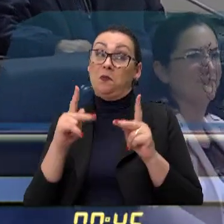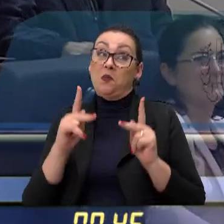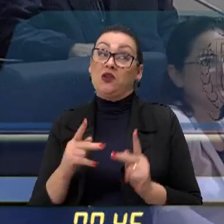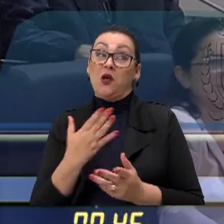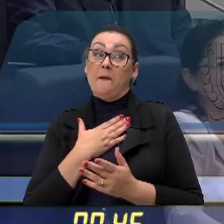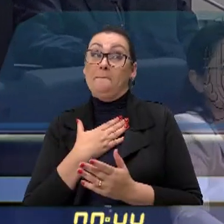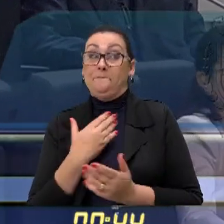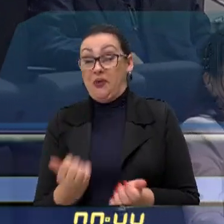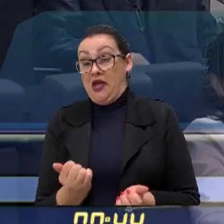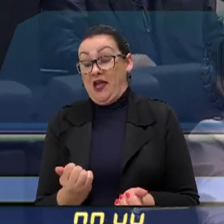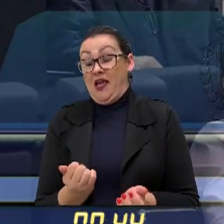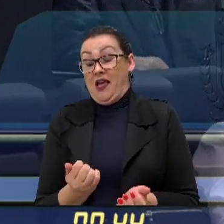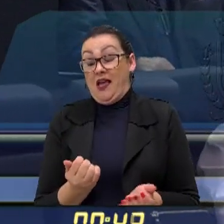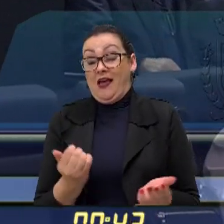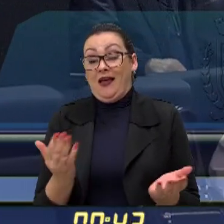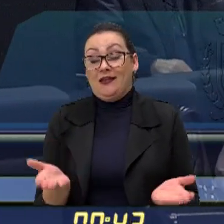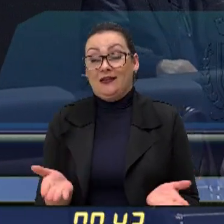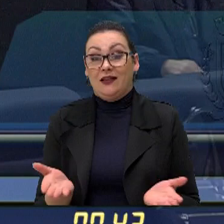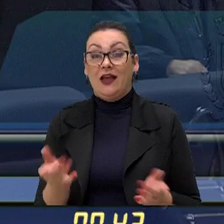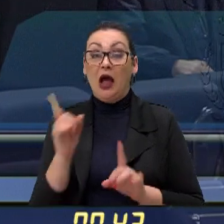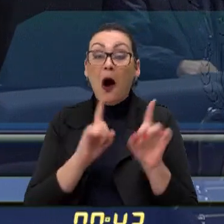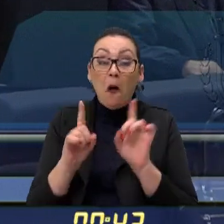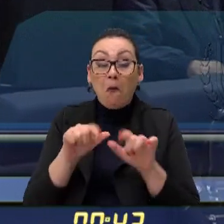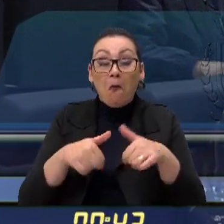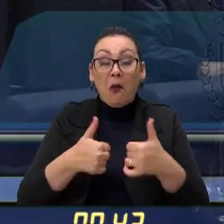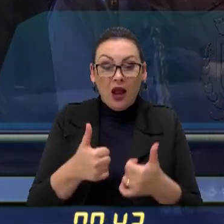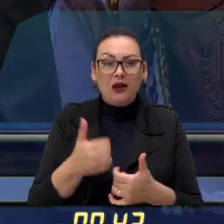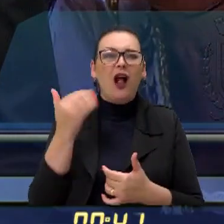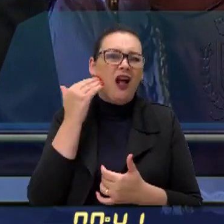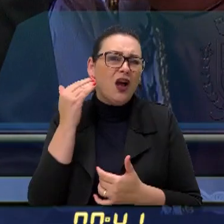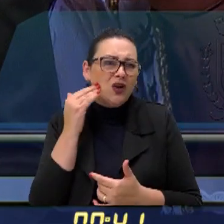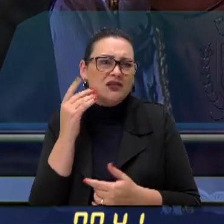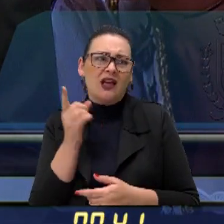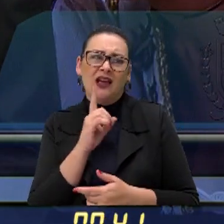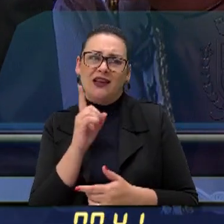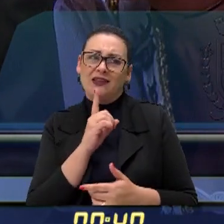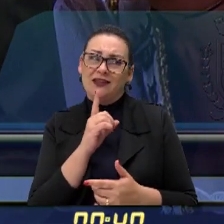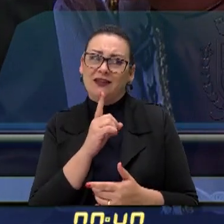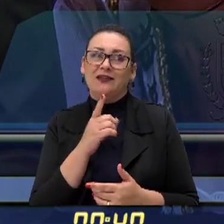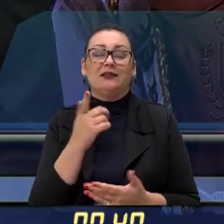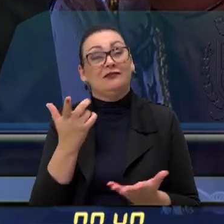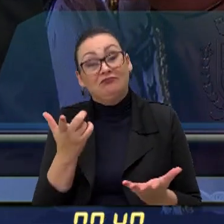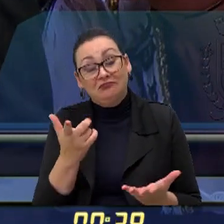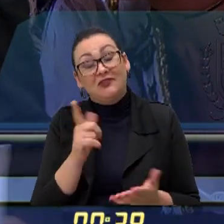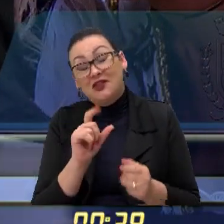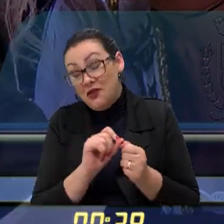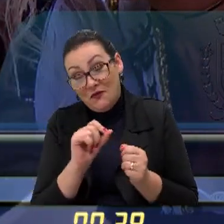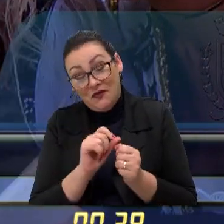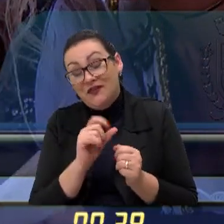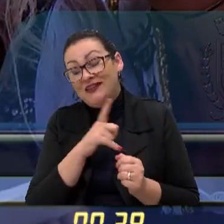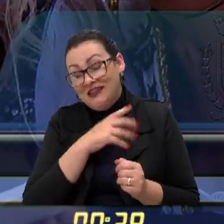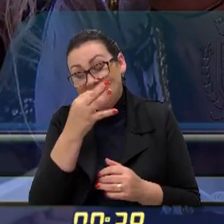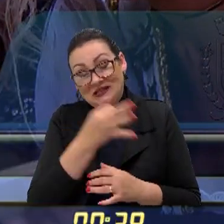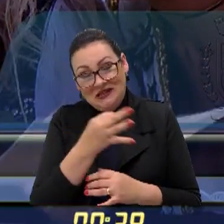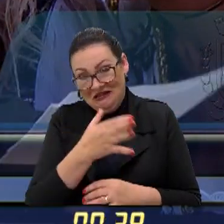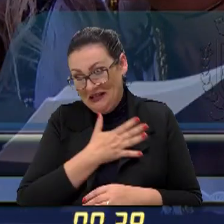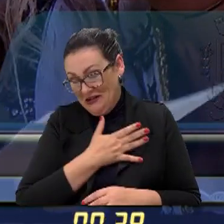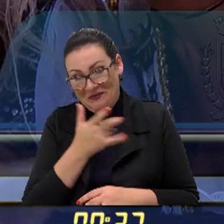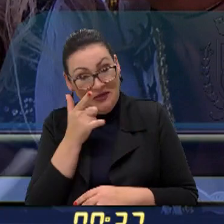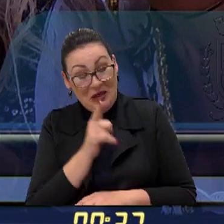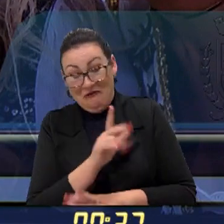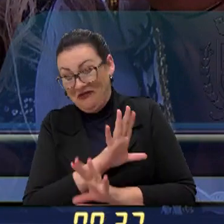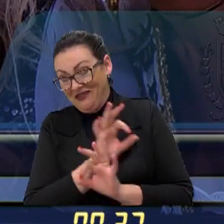pedem para algumas melhorias. Eu sei que não vou ser atendido, né? Eu tenho certeza que não vou,